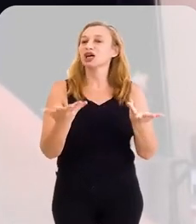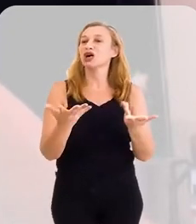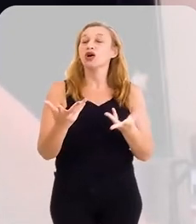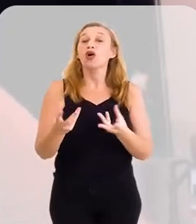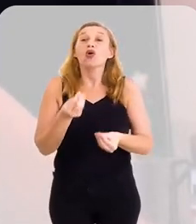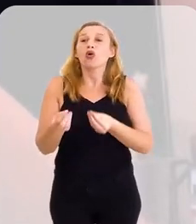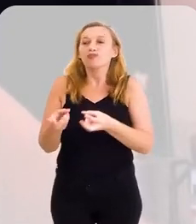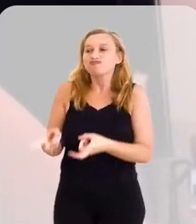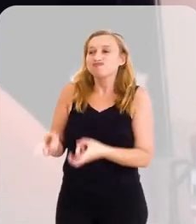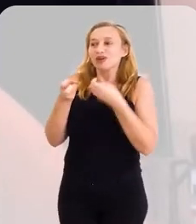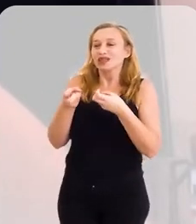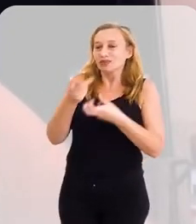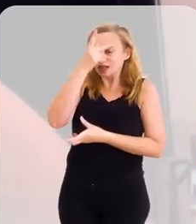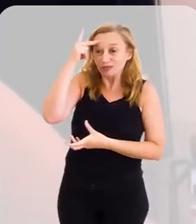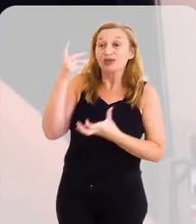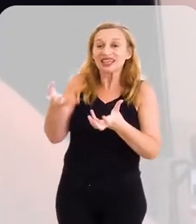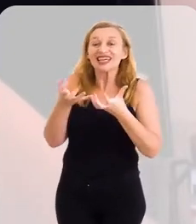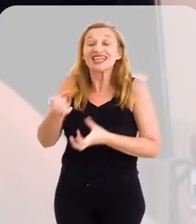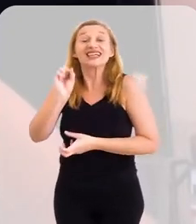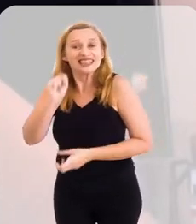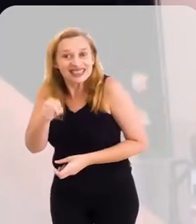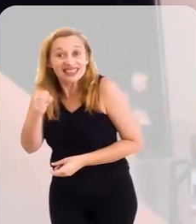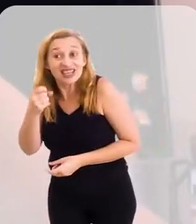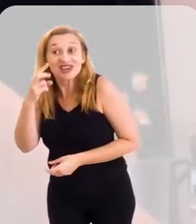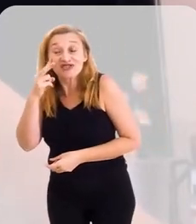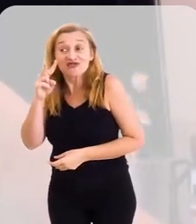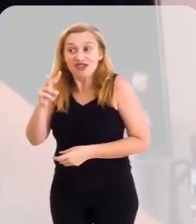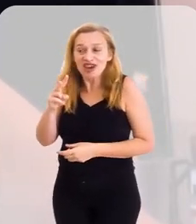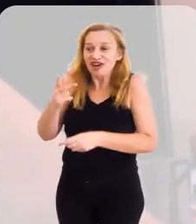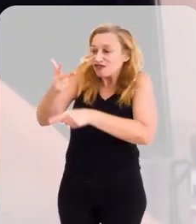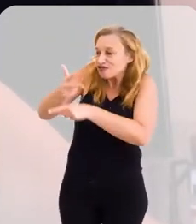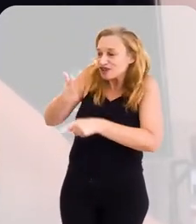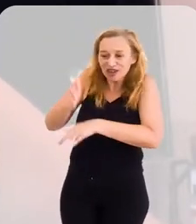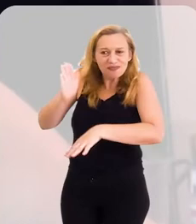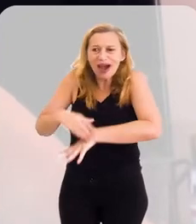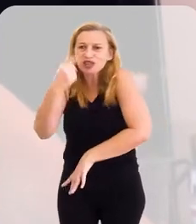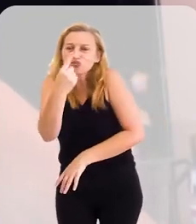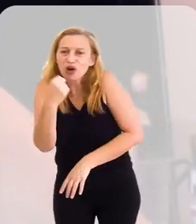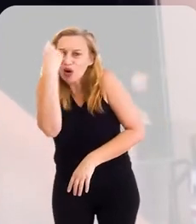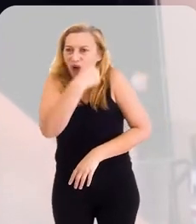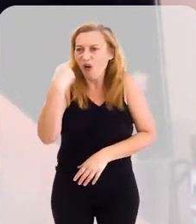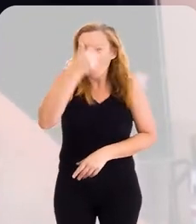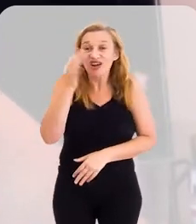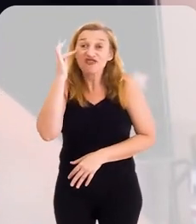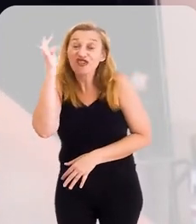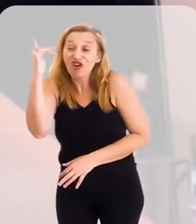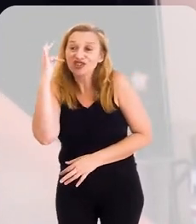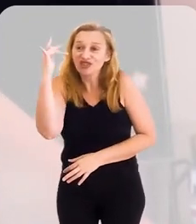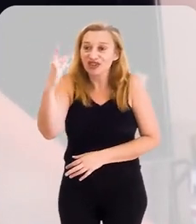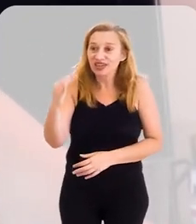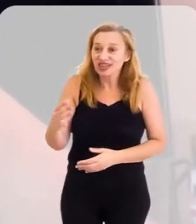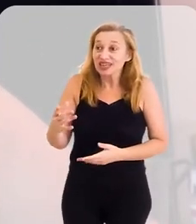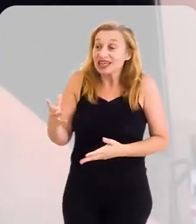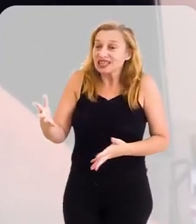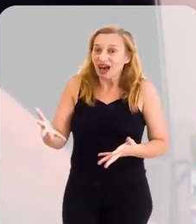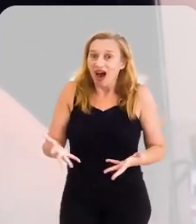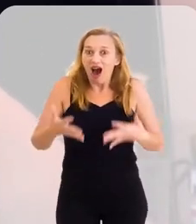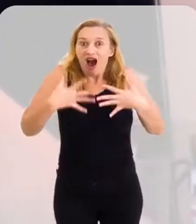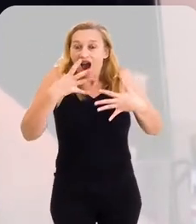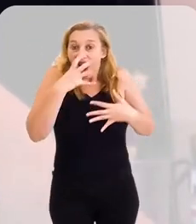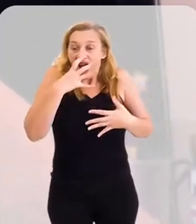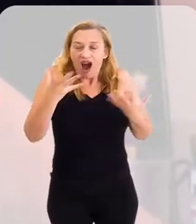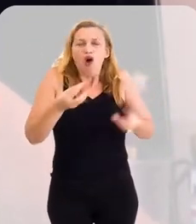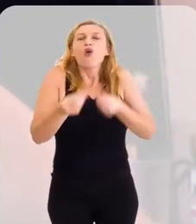processo? Quando é que a senhora percebeu que as pessoas queriam sim assistir vídeos de mais de uma hora sobre filosofia e isso